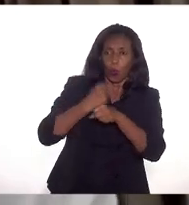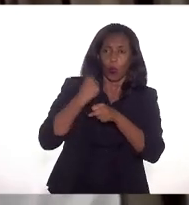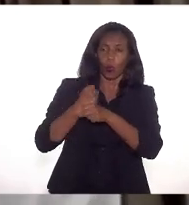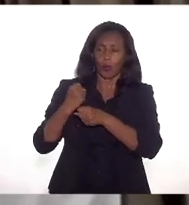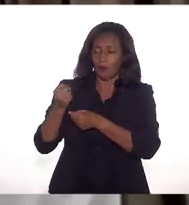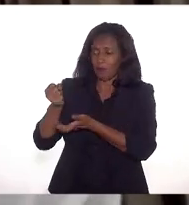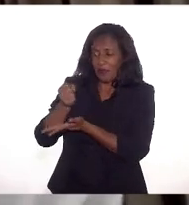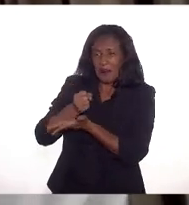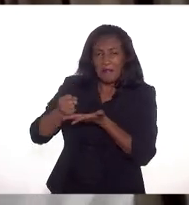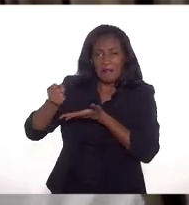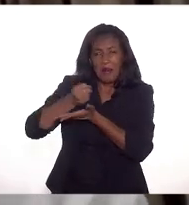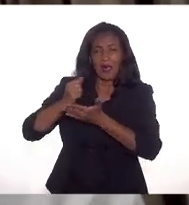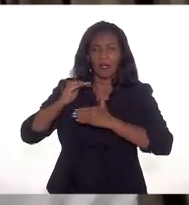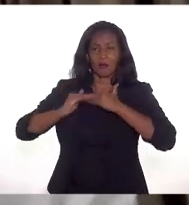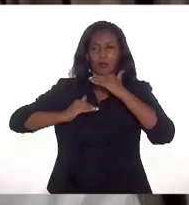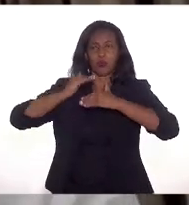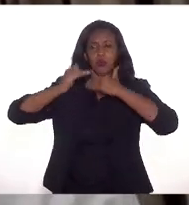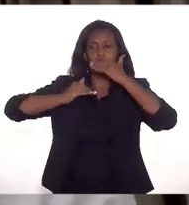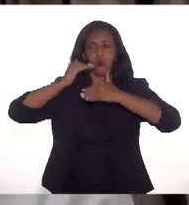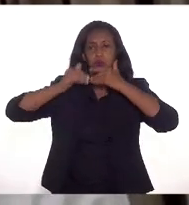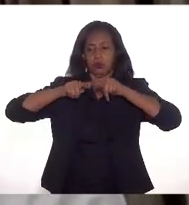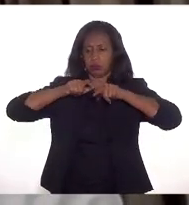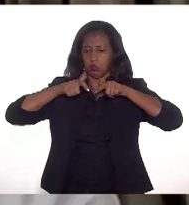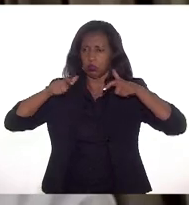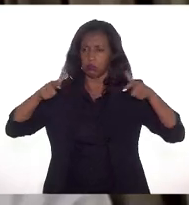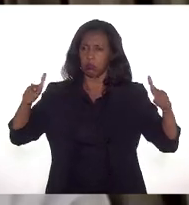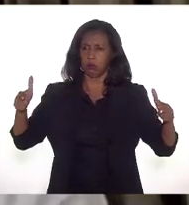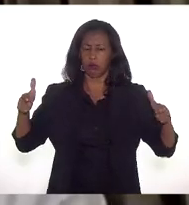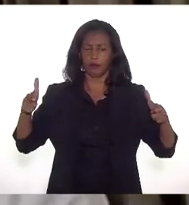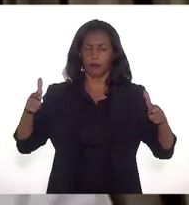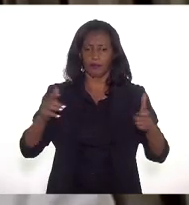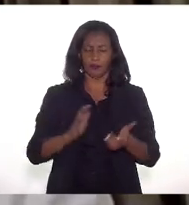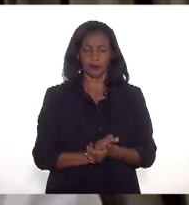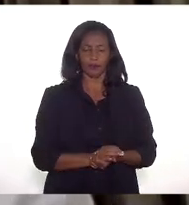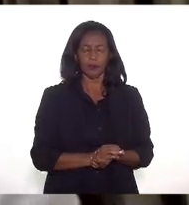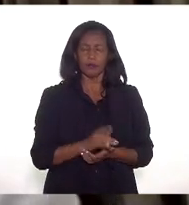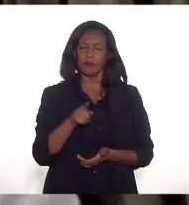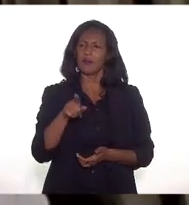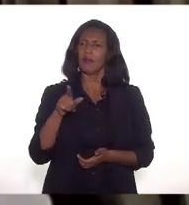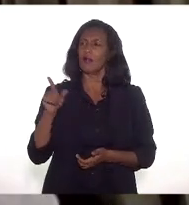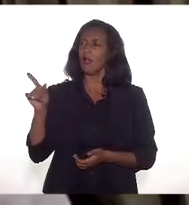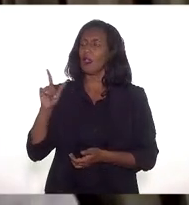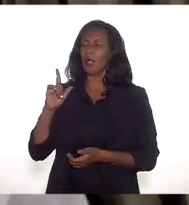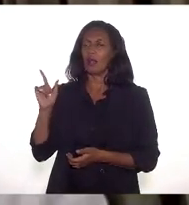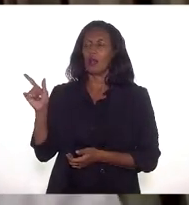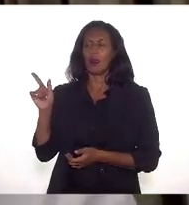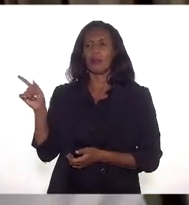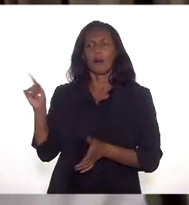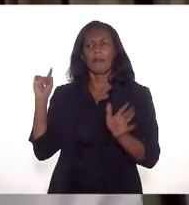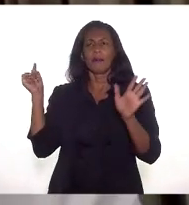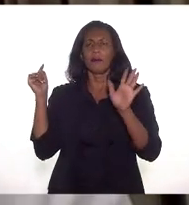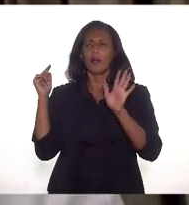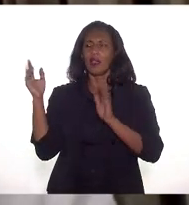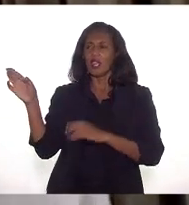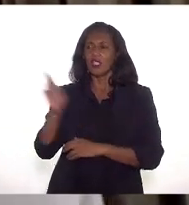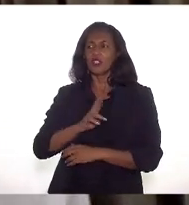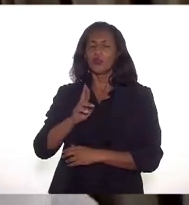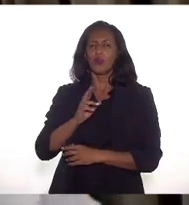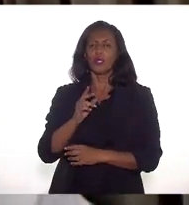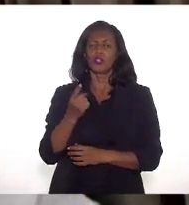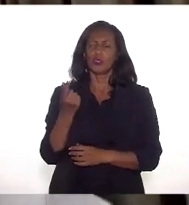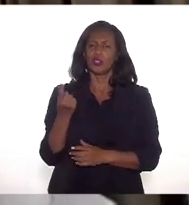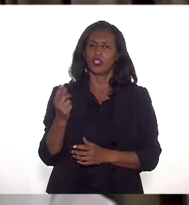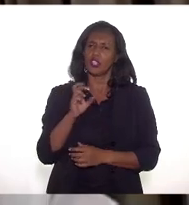para o crescimento. Agora, o Lobo, por favor, responda a pergunta das operações de crédito, por favor.